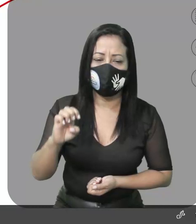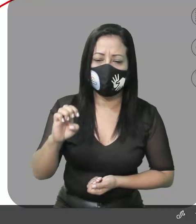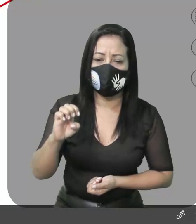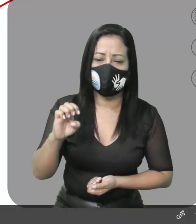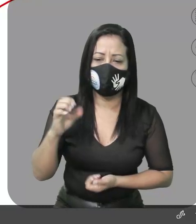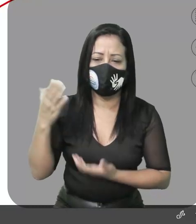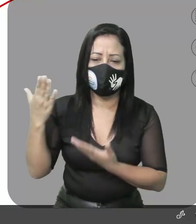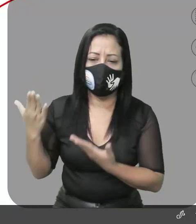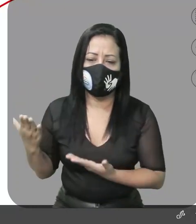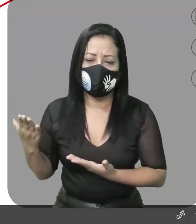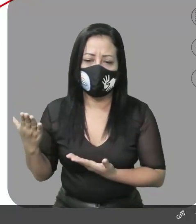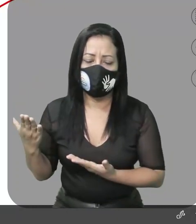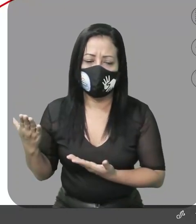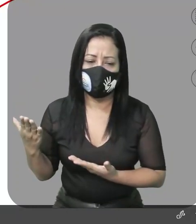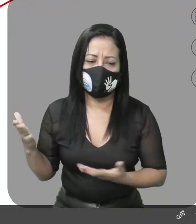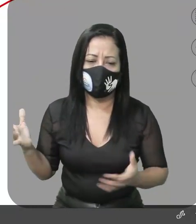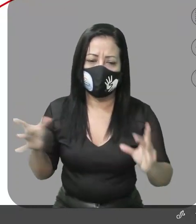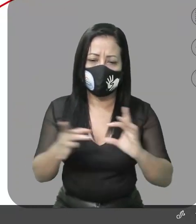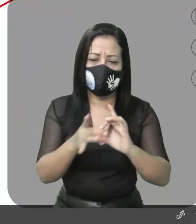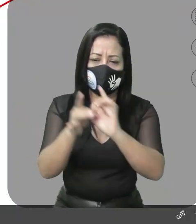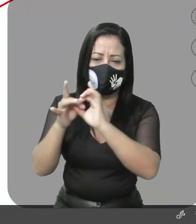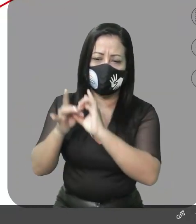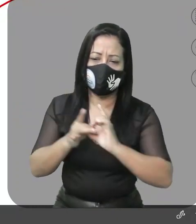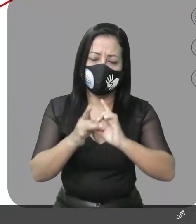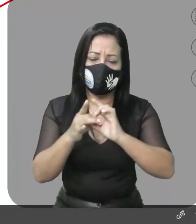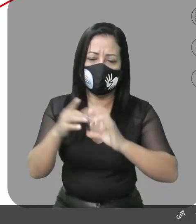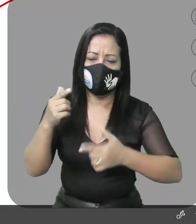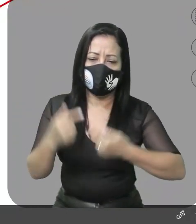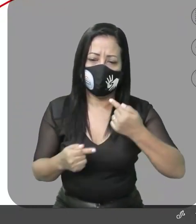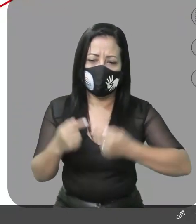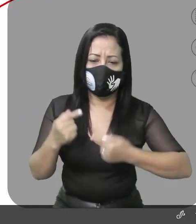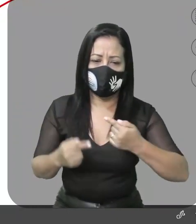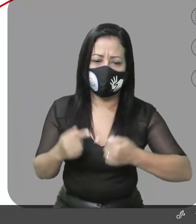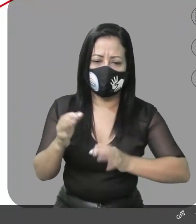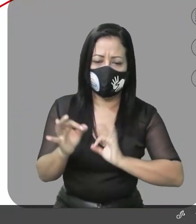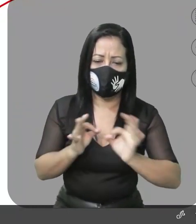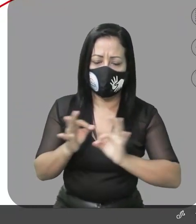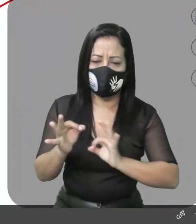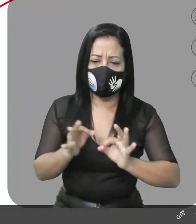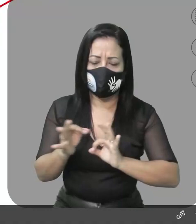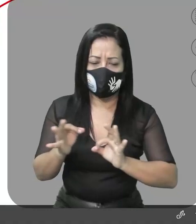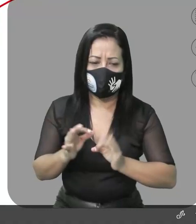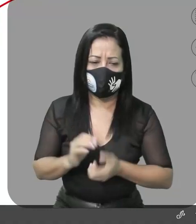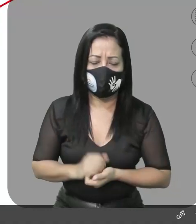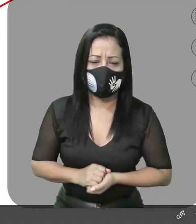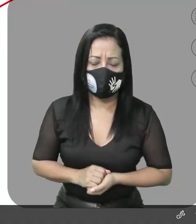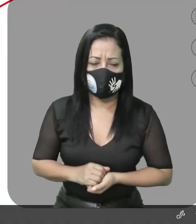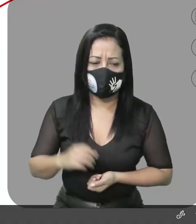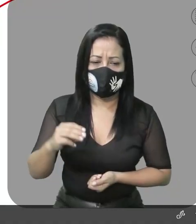estavam unidas na política de organização do Mediterrâneo.